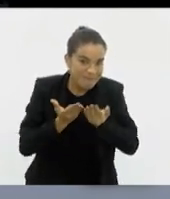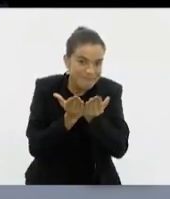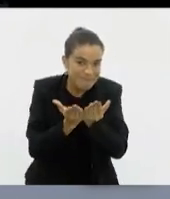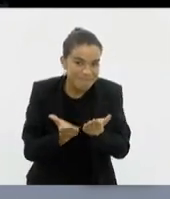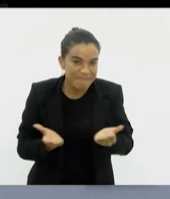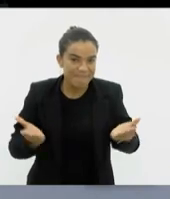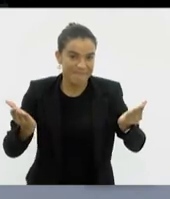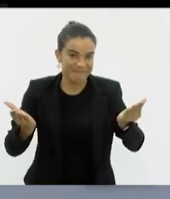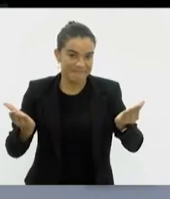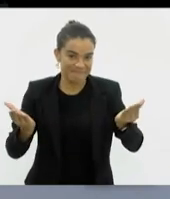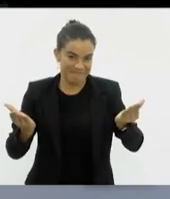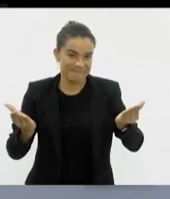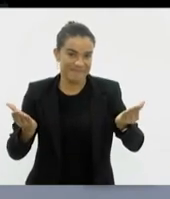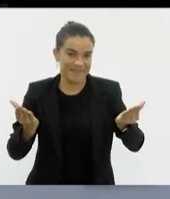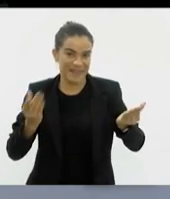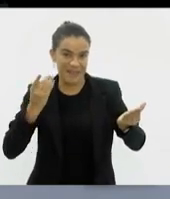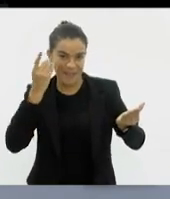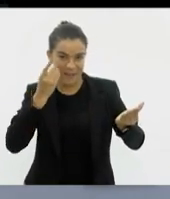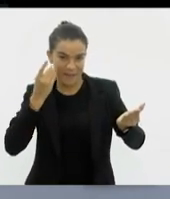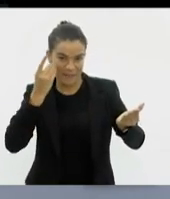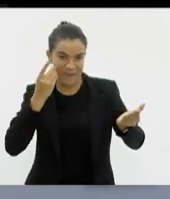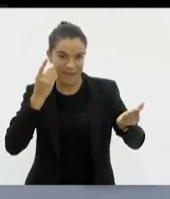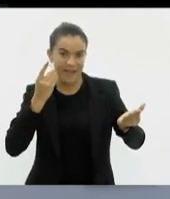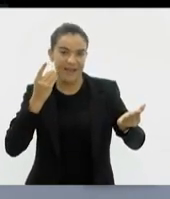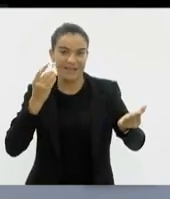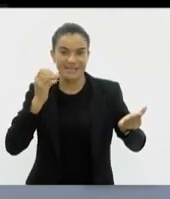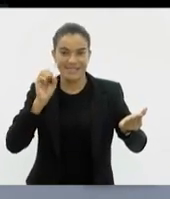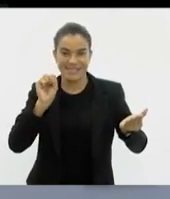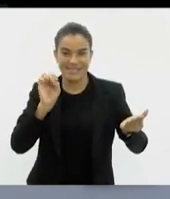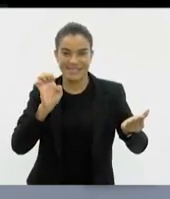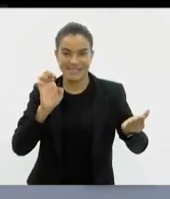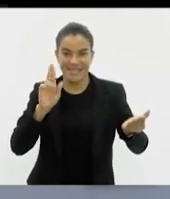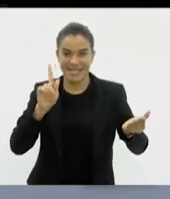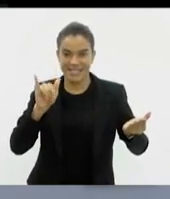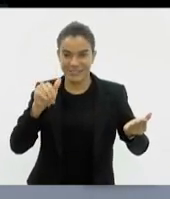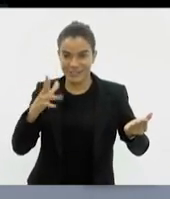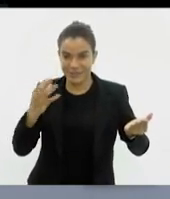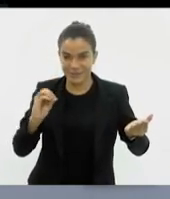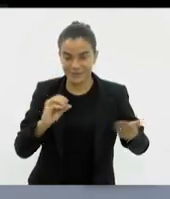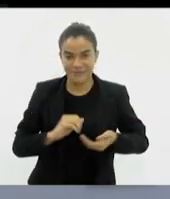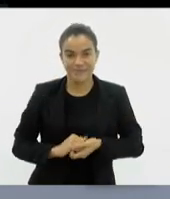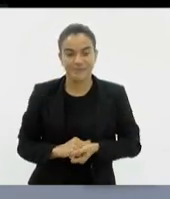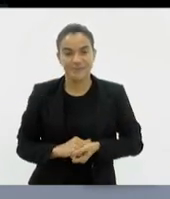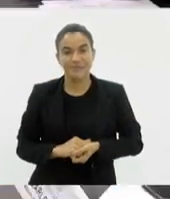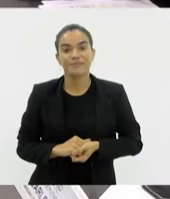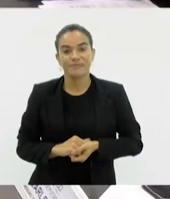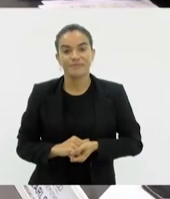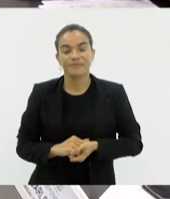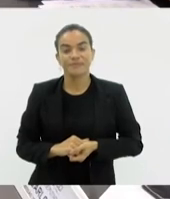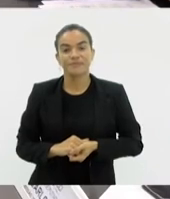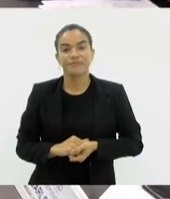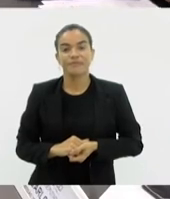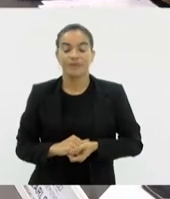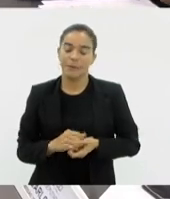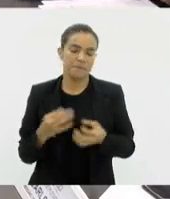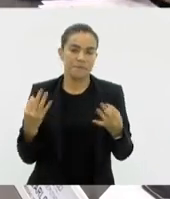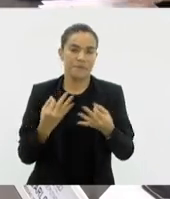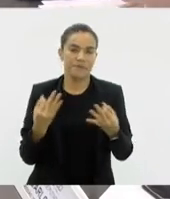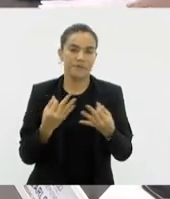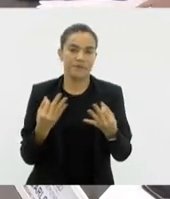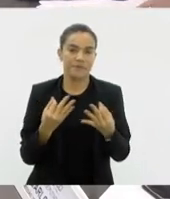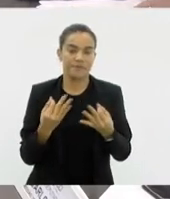vista conjunta com o deputado doutor Serginho. Tá, perfeito. Perfeito. Então, o projeto